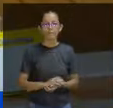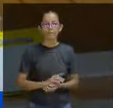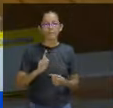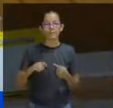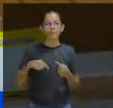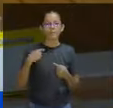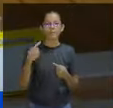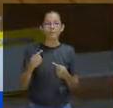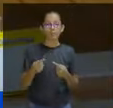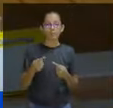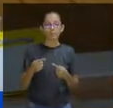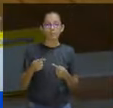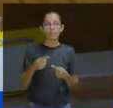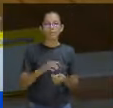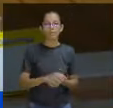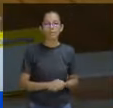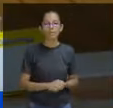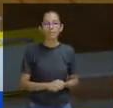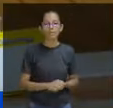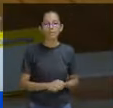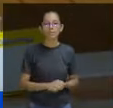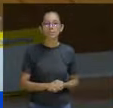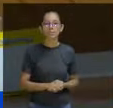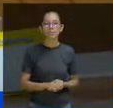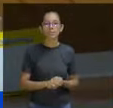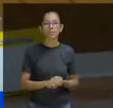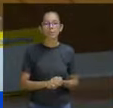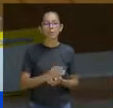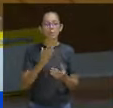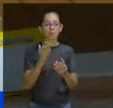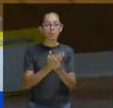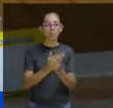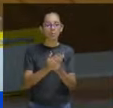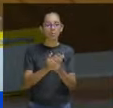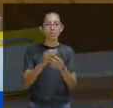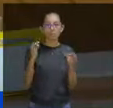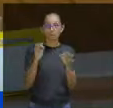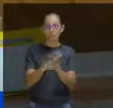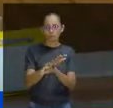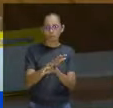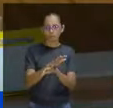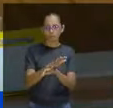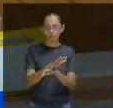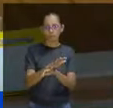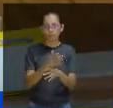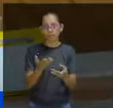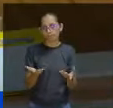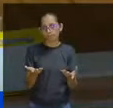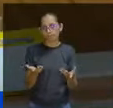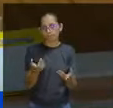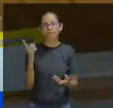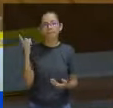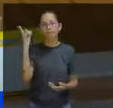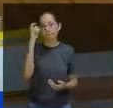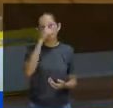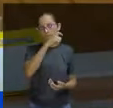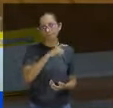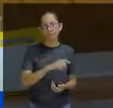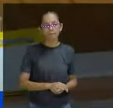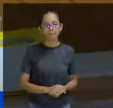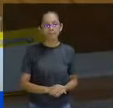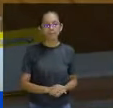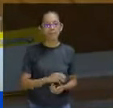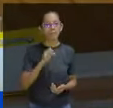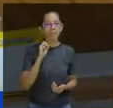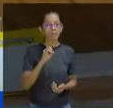a emissão do parecer conclusivo da área técnica, somente é possível quando se tratar